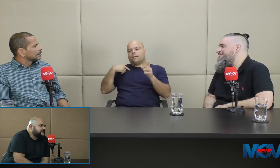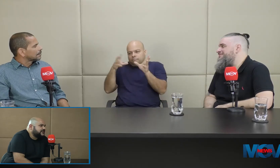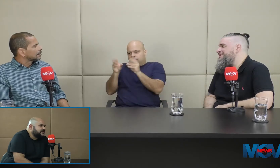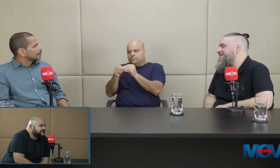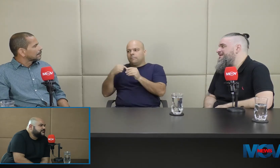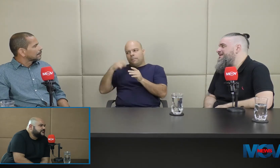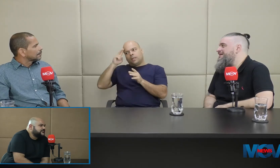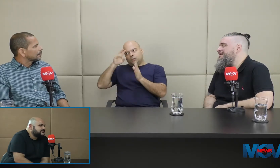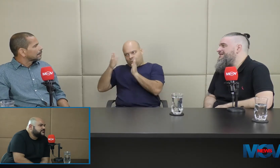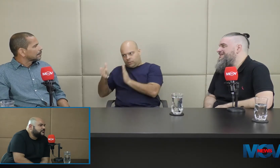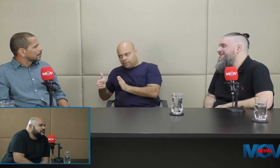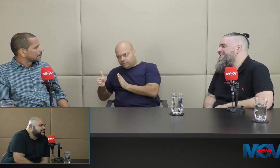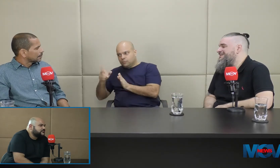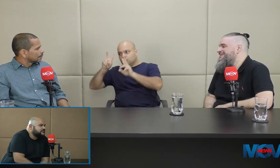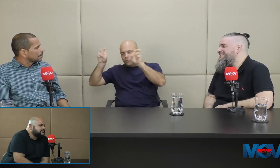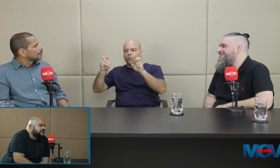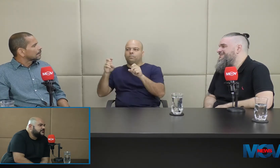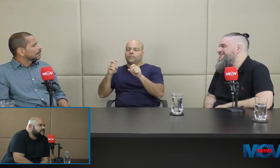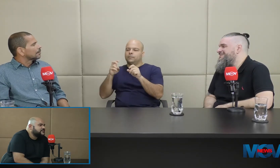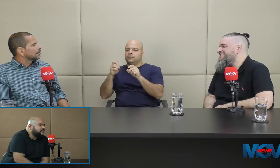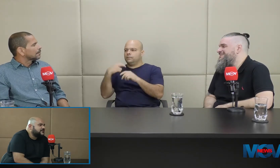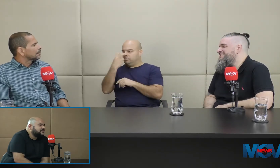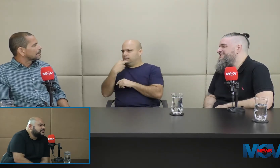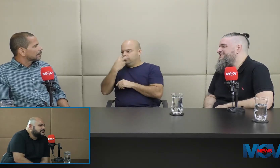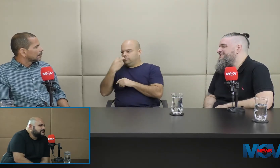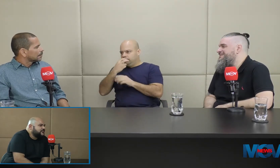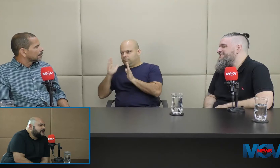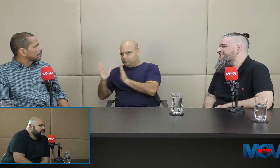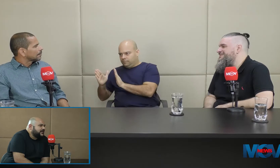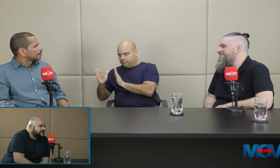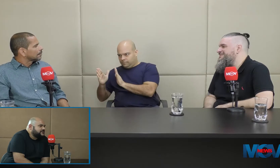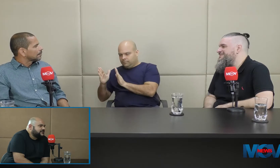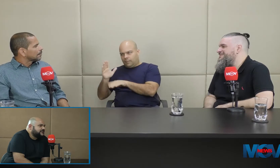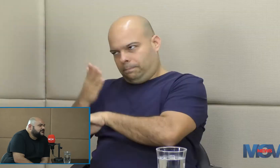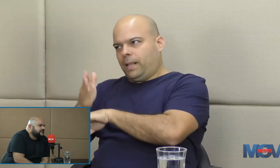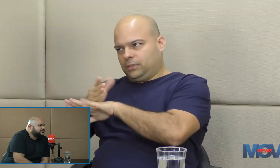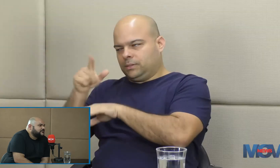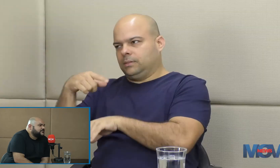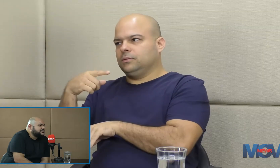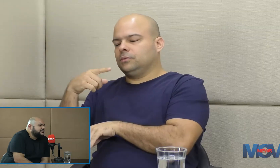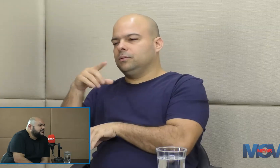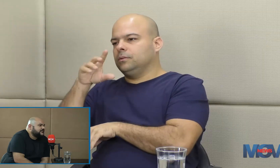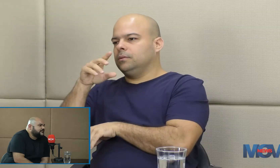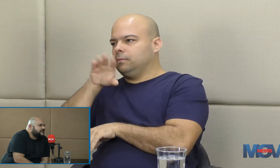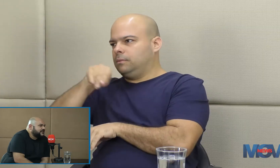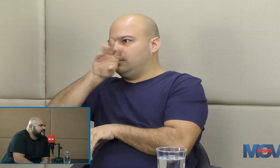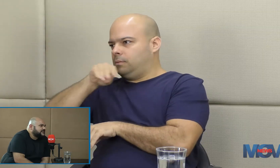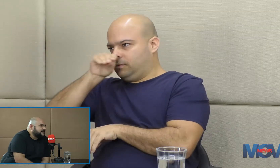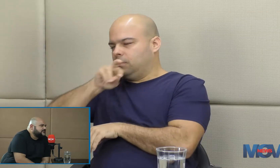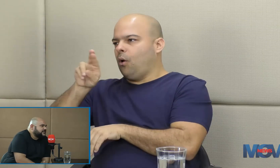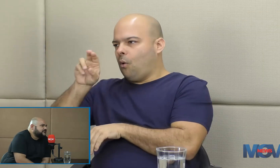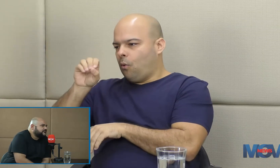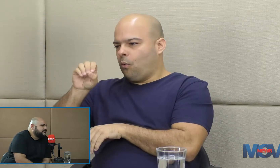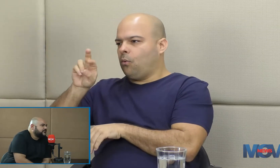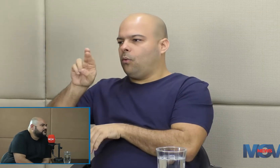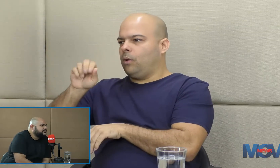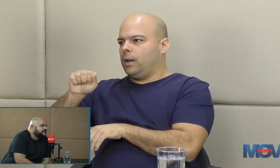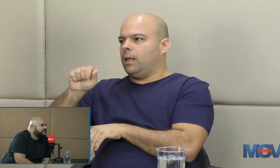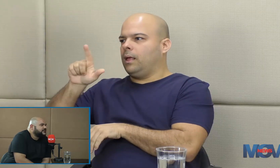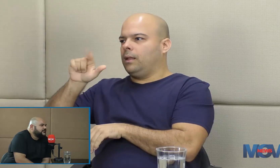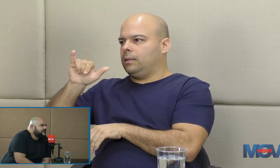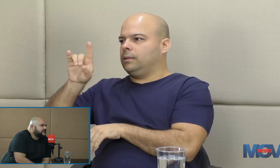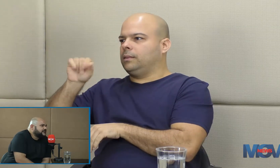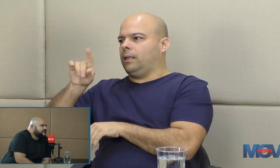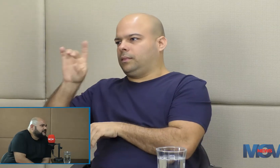Então, assim, é difícil. É só um resumo, só uma parte, né? E aí eu comecei a oralizar. Esse período foi o período